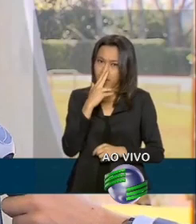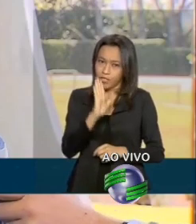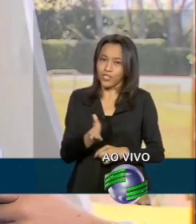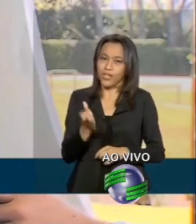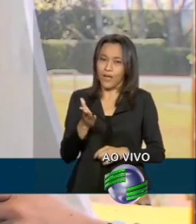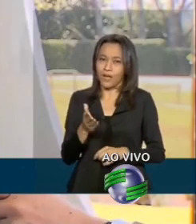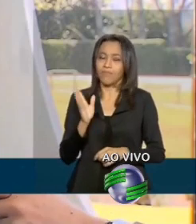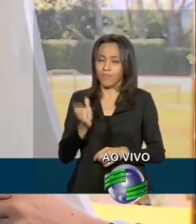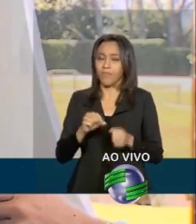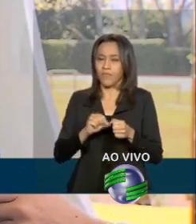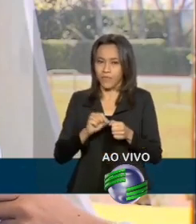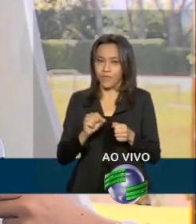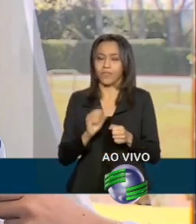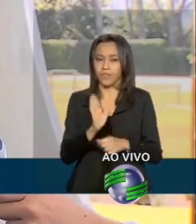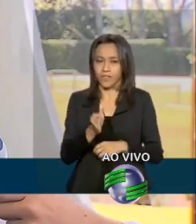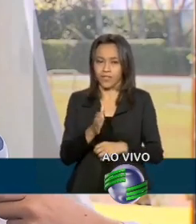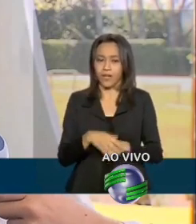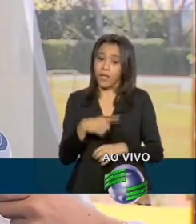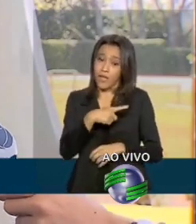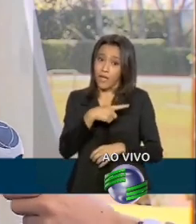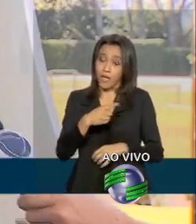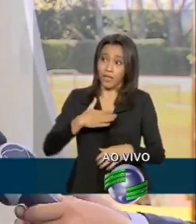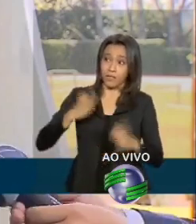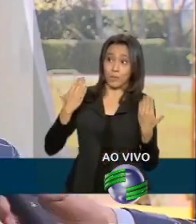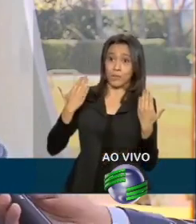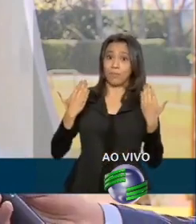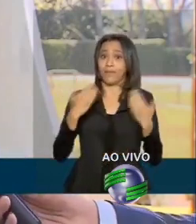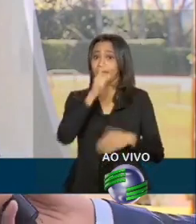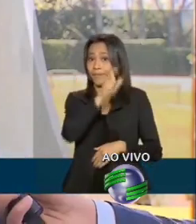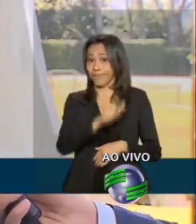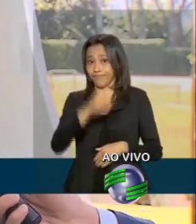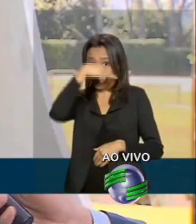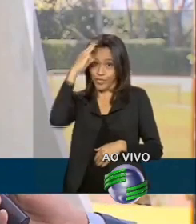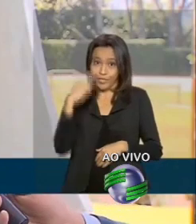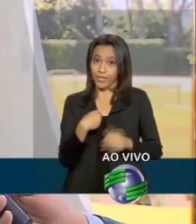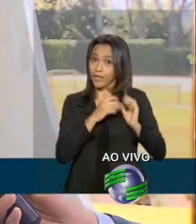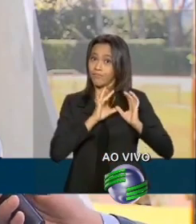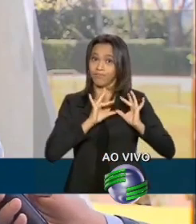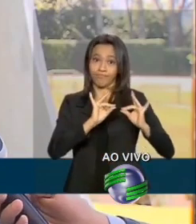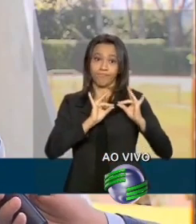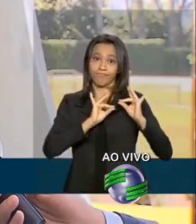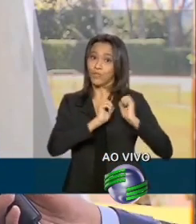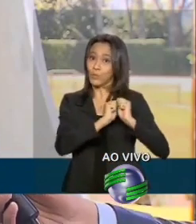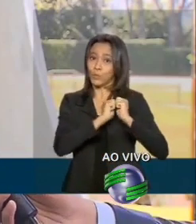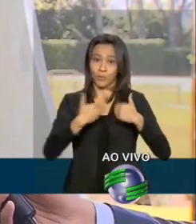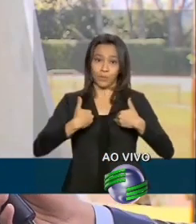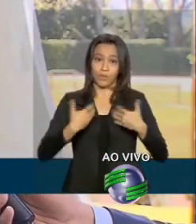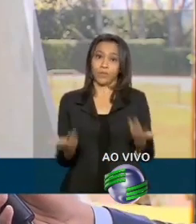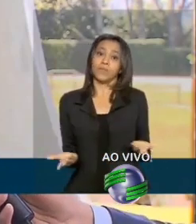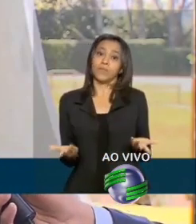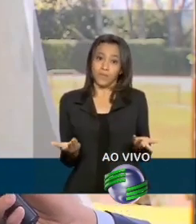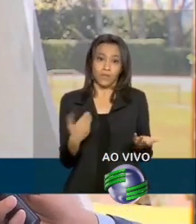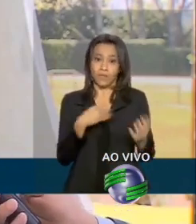de fazer o exame. Ela é a primeira suspeita, né? Afinal de contas, está comigo aí grande parte do dia, participamos de